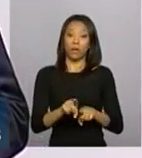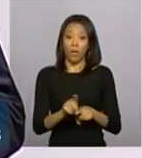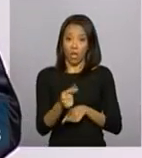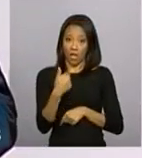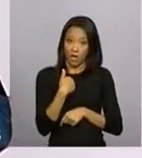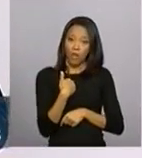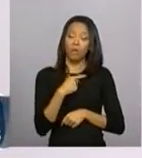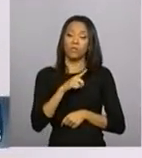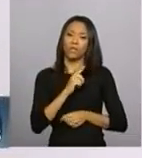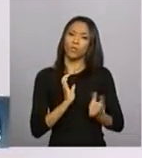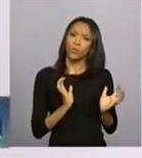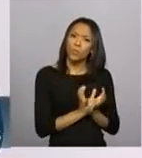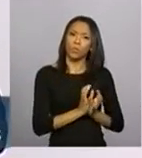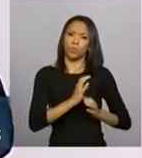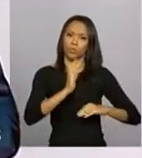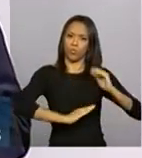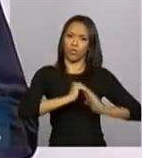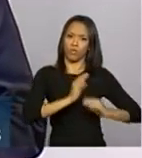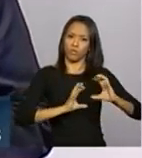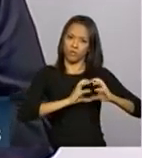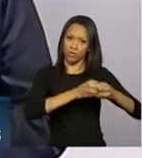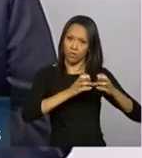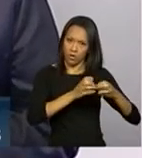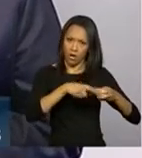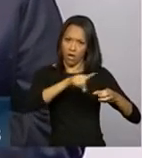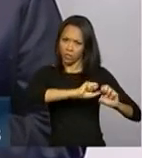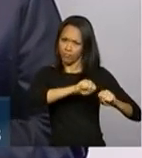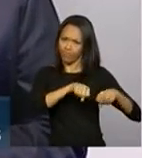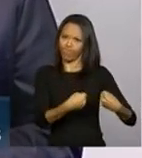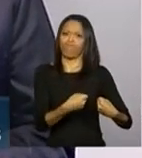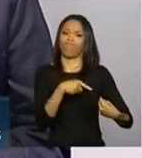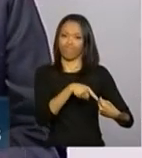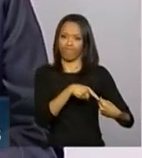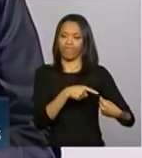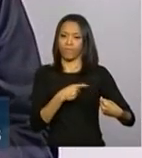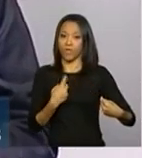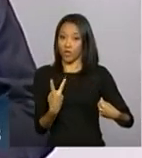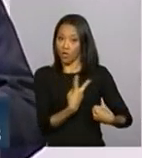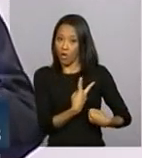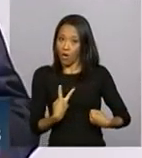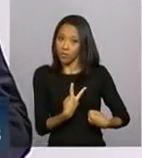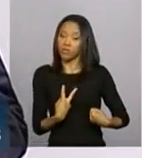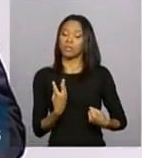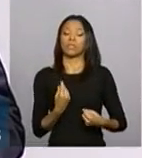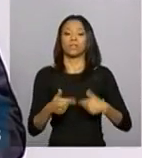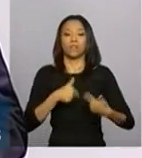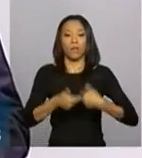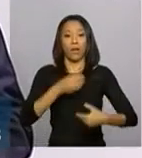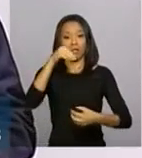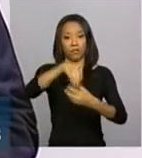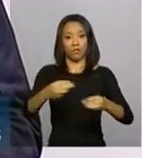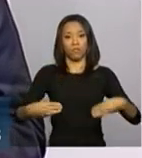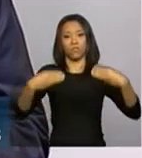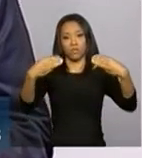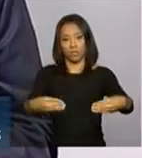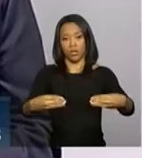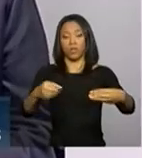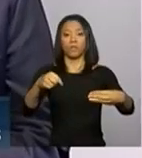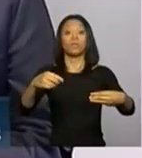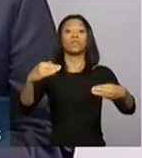de técnicos e dedicados servidores públicos, cabe-nos desenvolver no Ministério das Cidades um